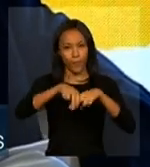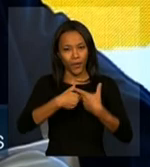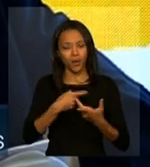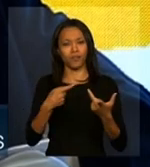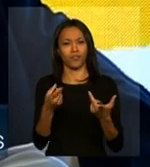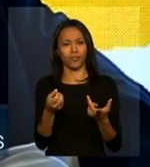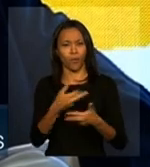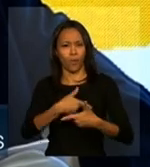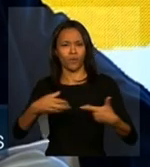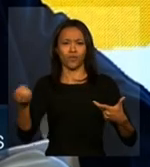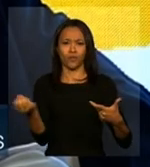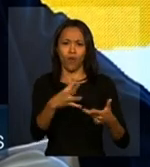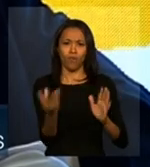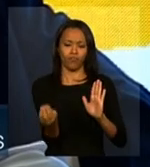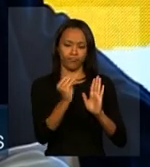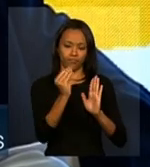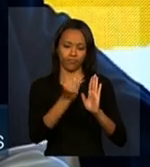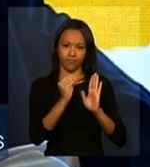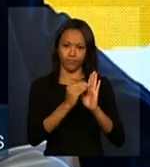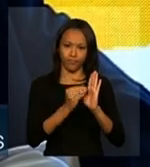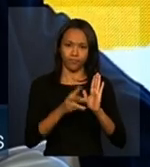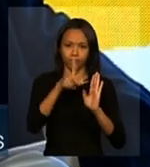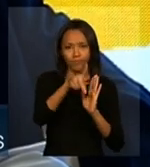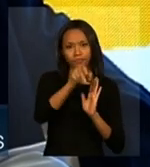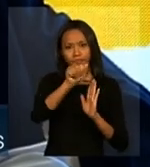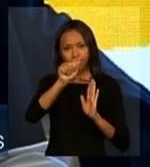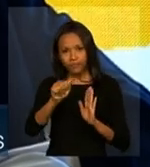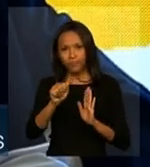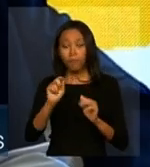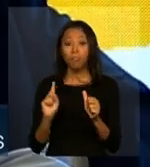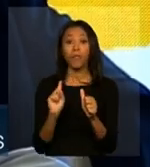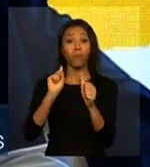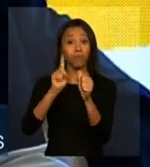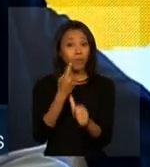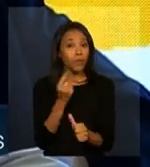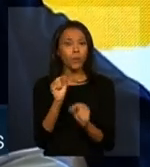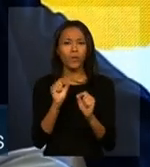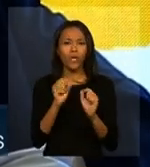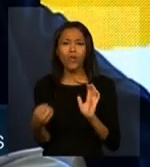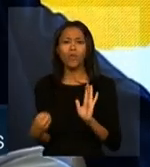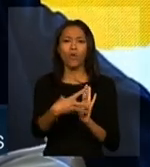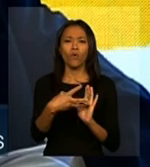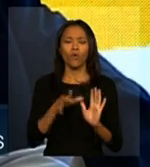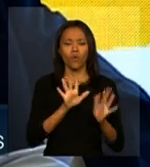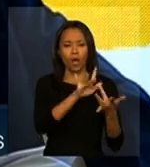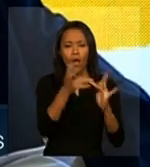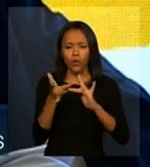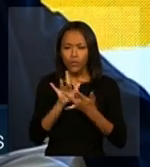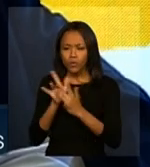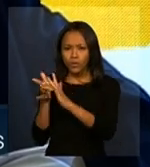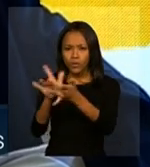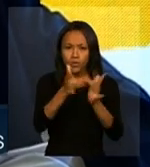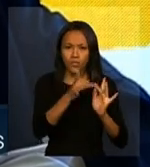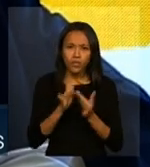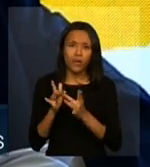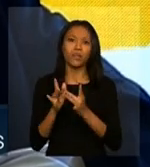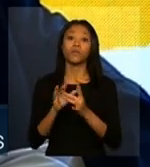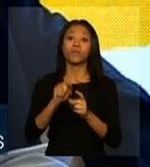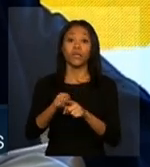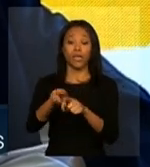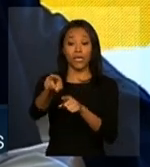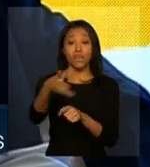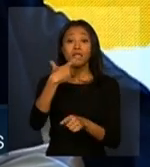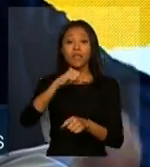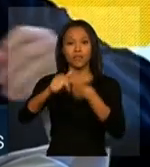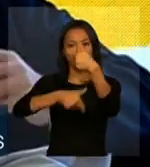que hoje estamos aqui. Em primeiro lugar, a articulação entre a produção e o consumo,